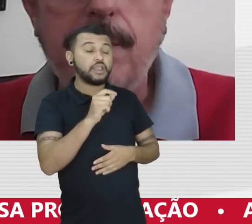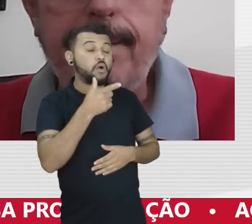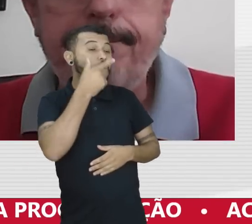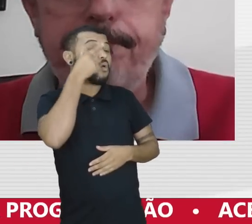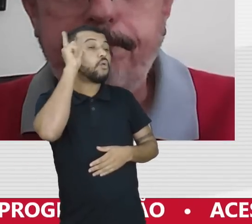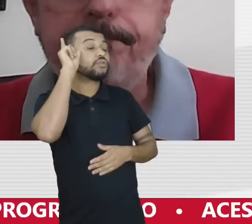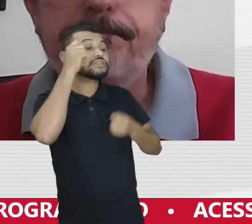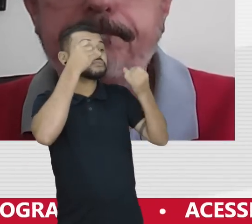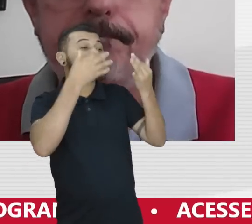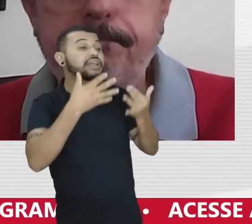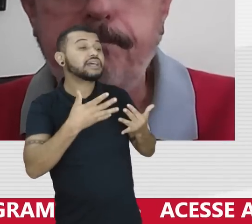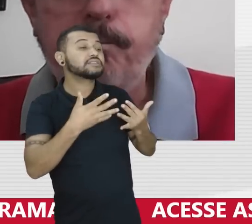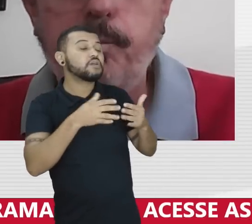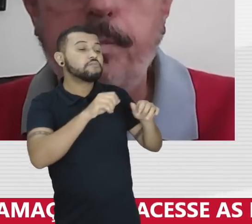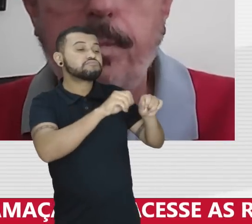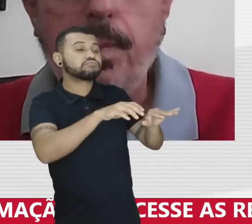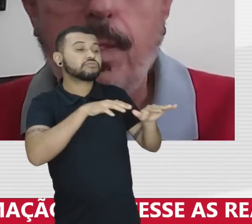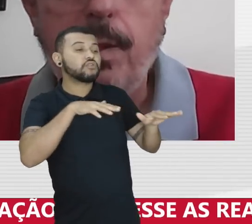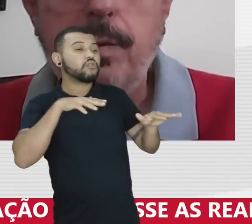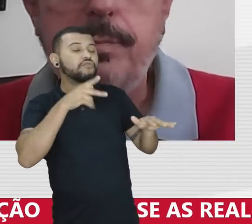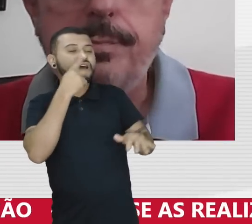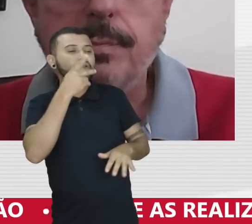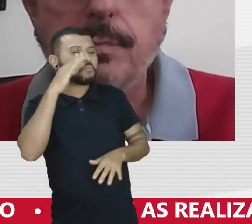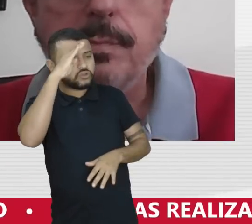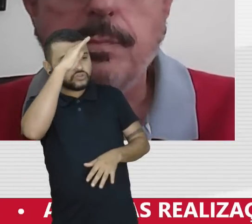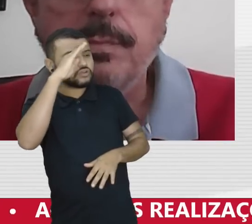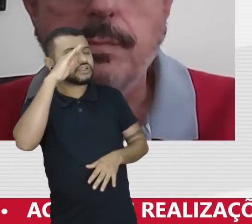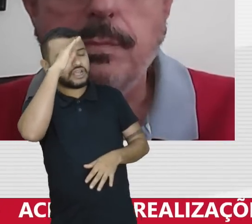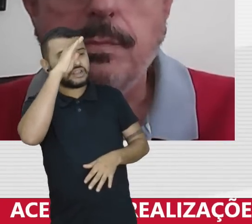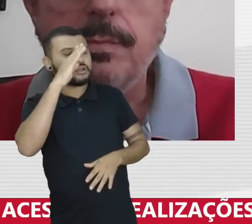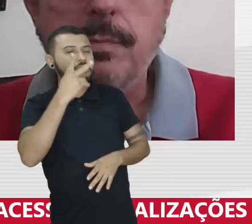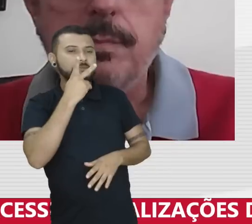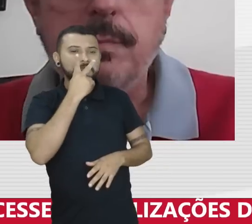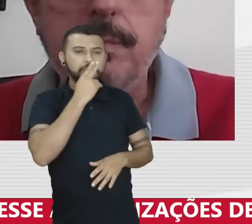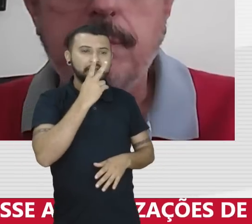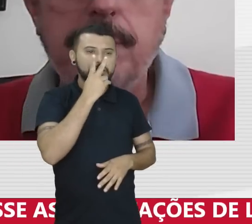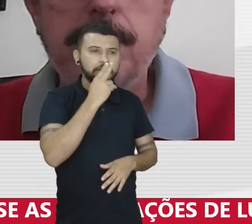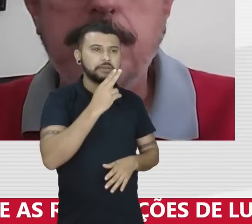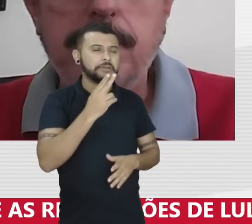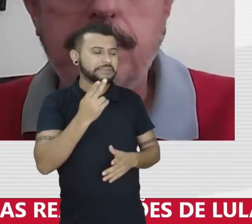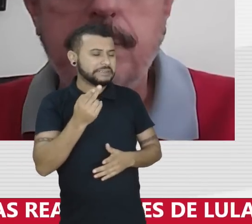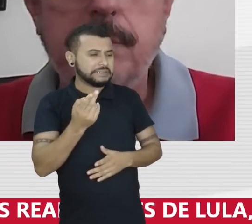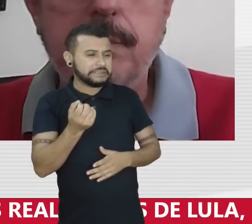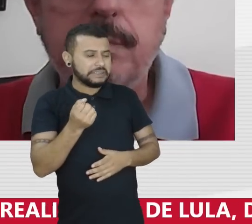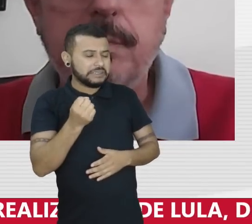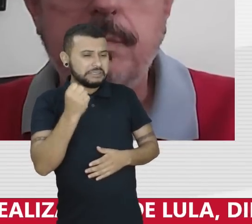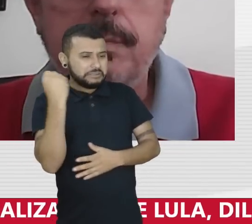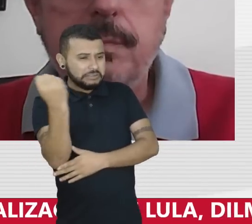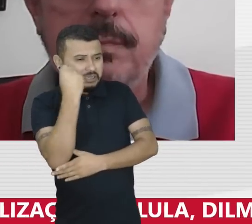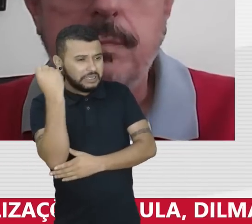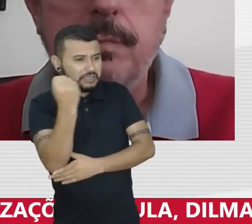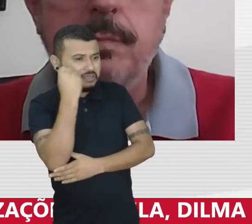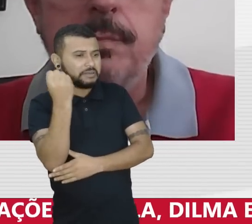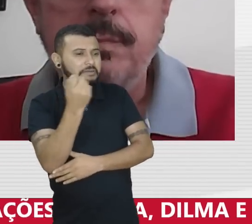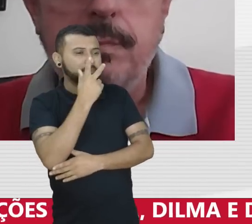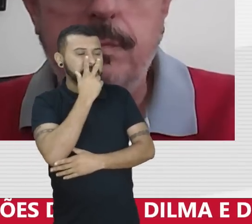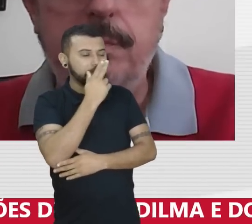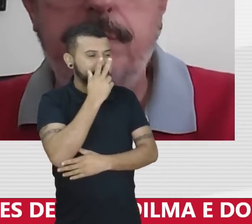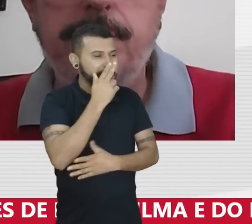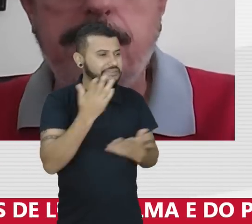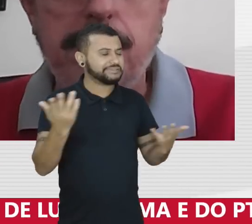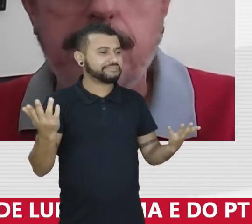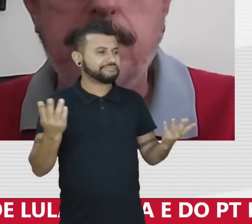ontem, os atos do Bolsonaro, que foram assim aquele assombro pela